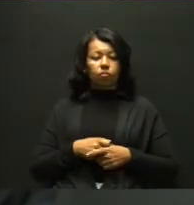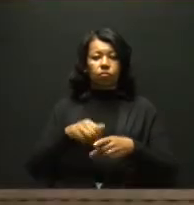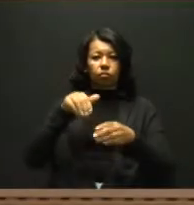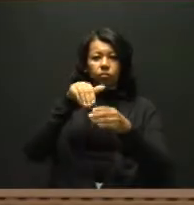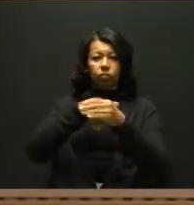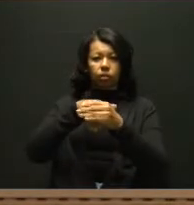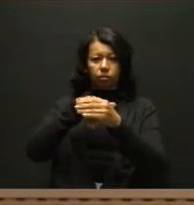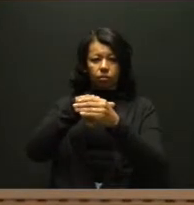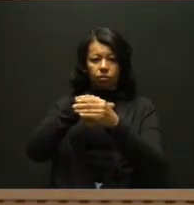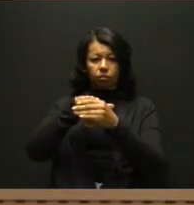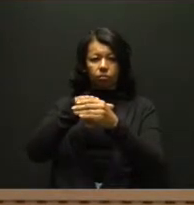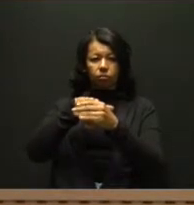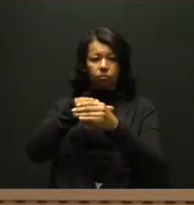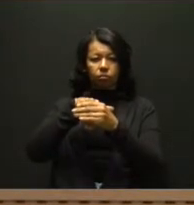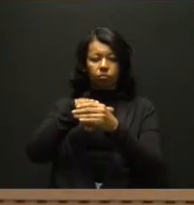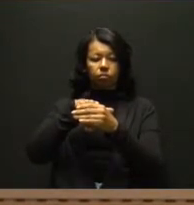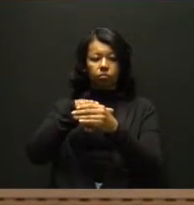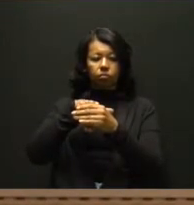votação